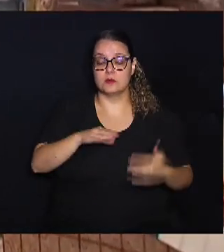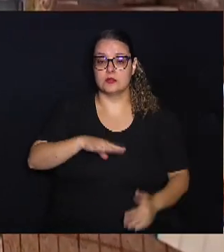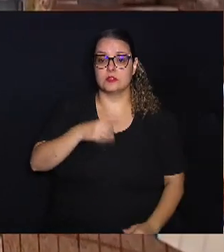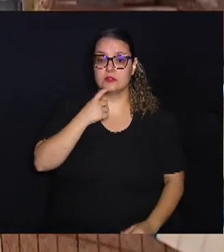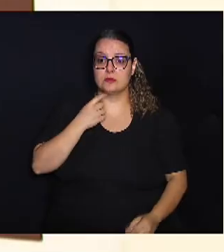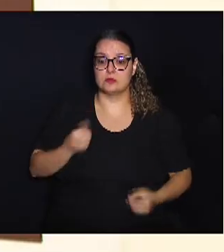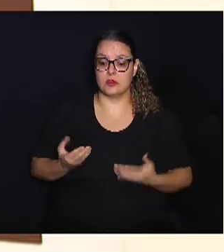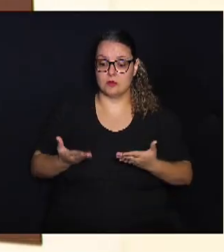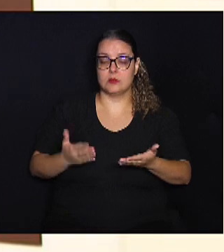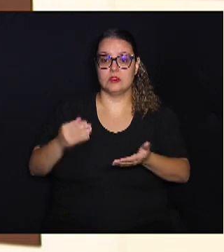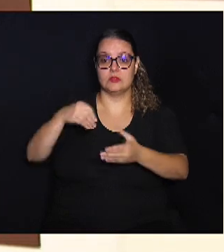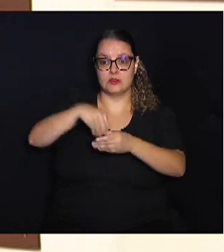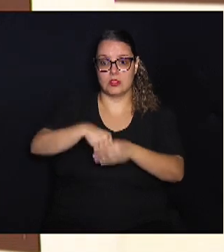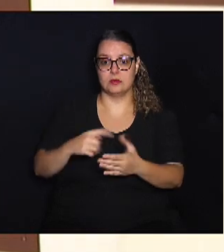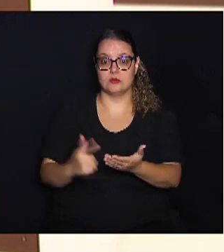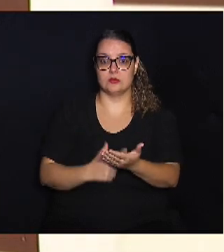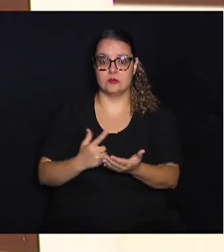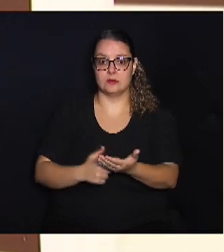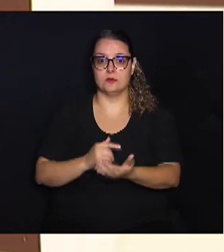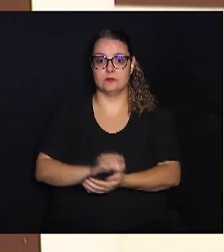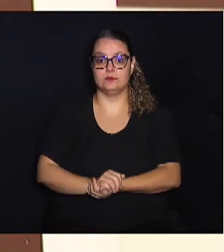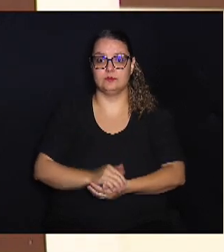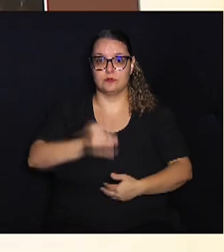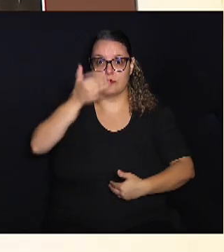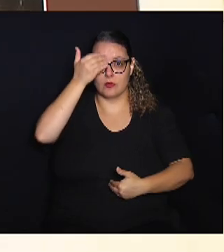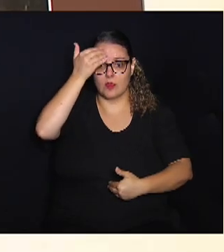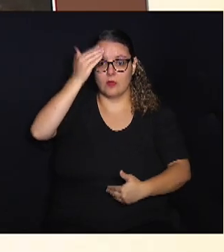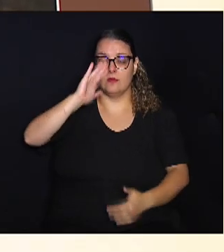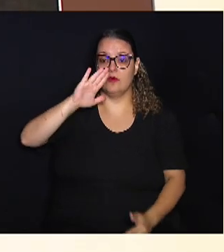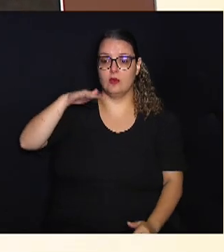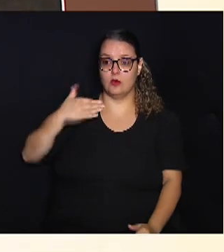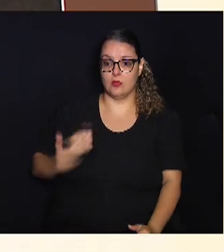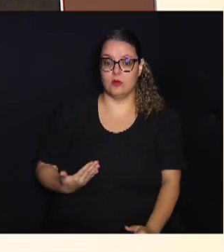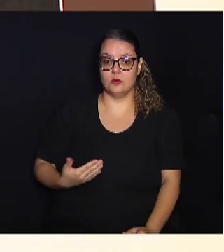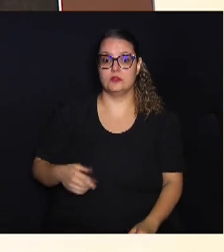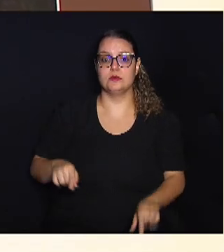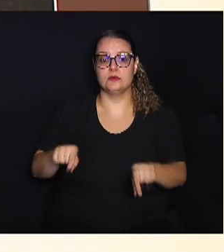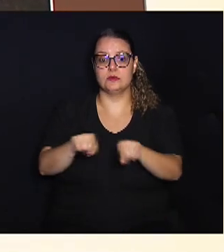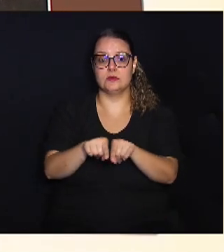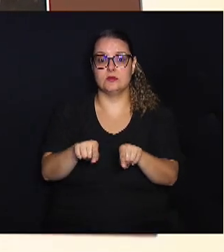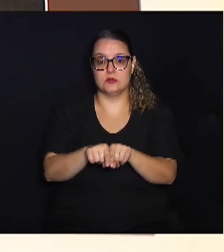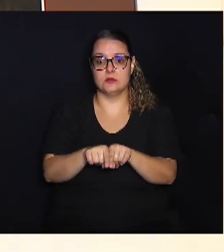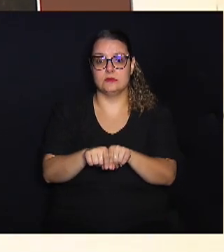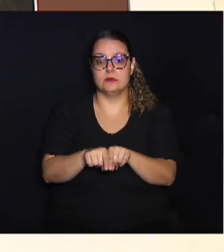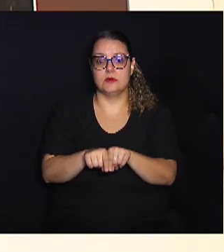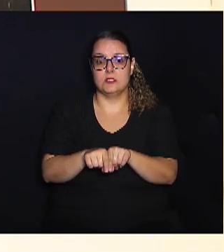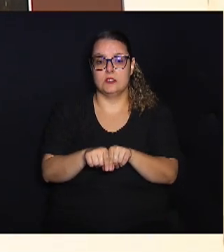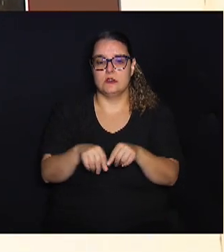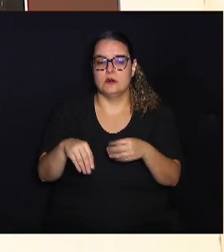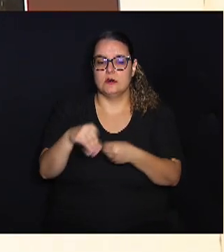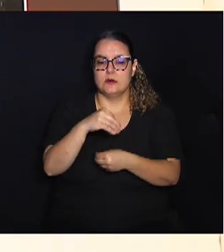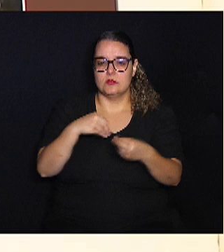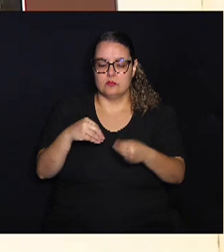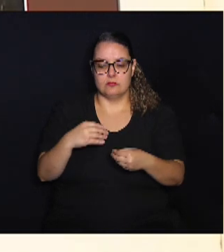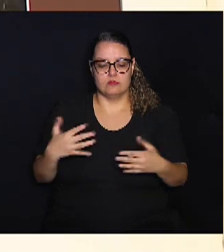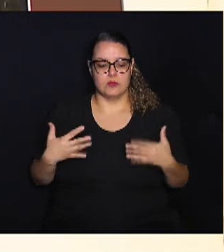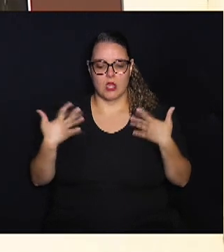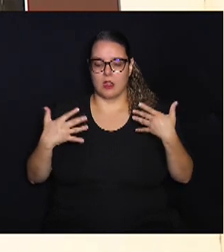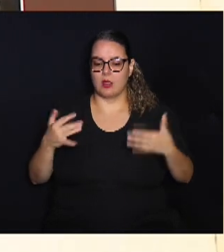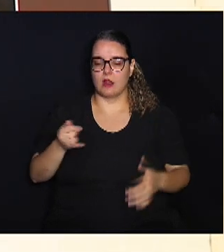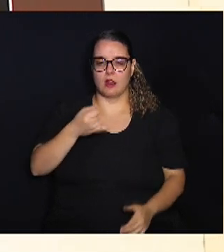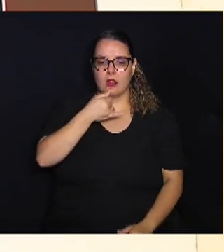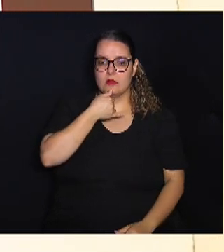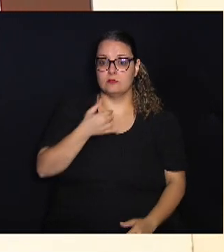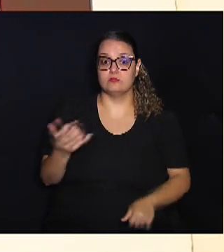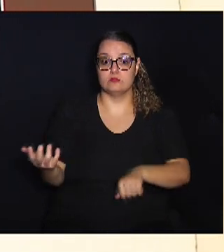retratado nesse livro. Foi gratificante, foi honroso e também foi um mix de alegria, tristeza e